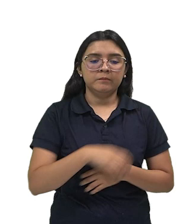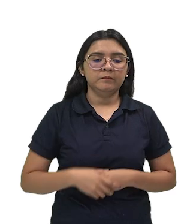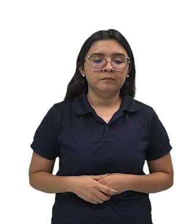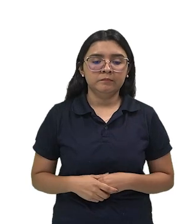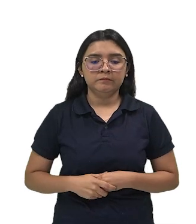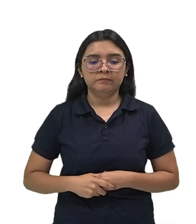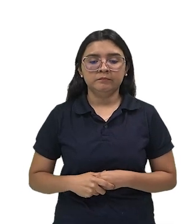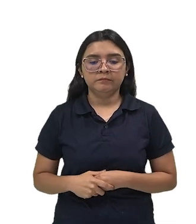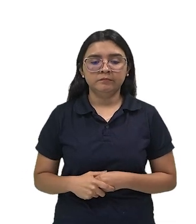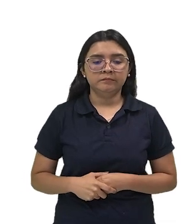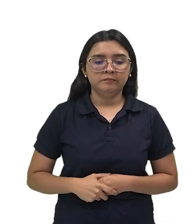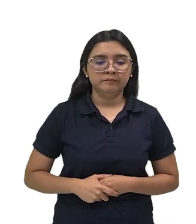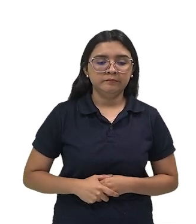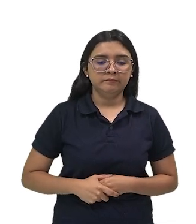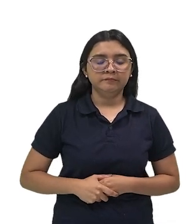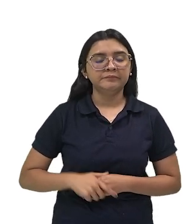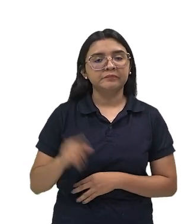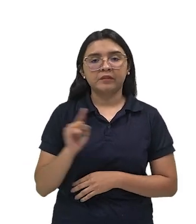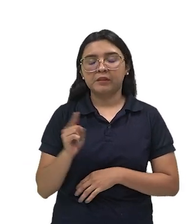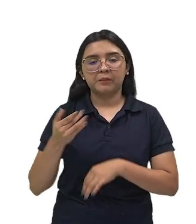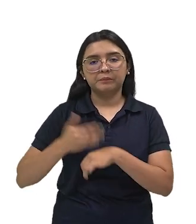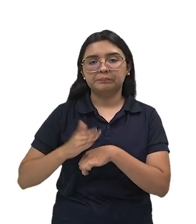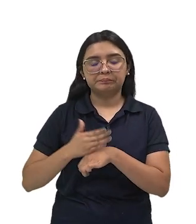não praticam